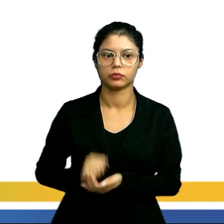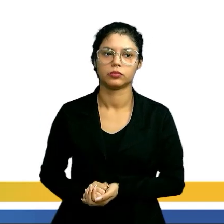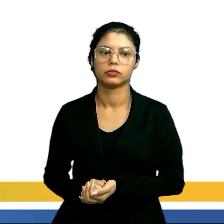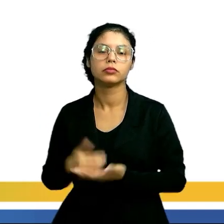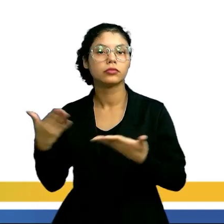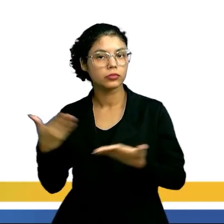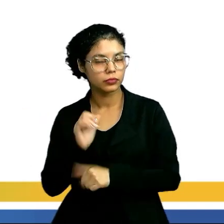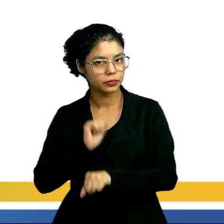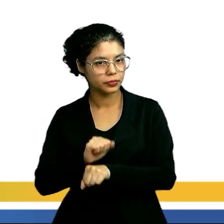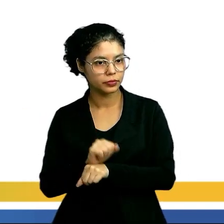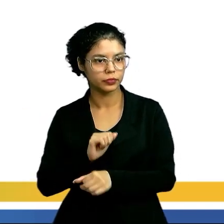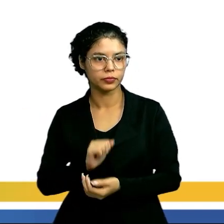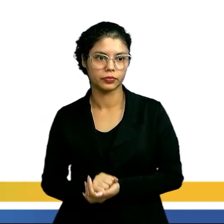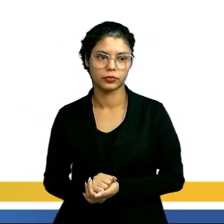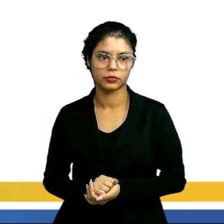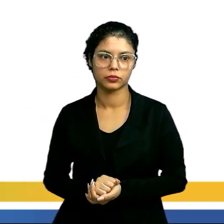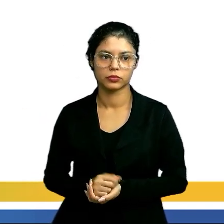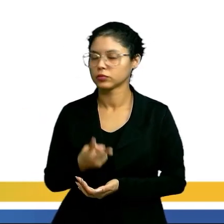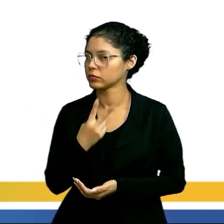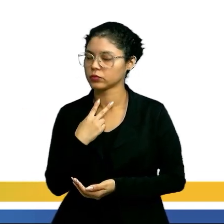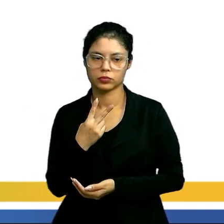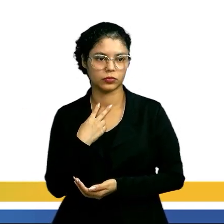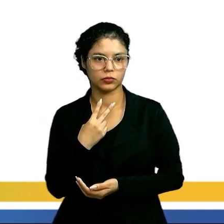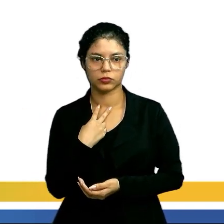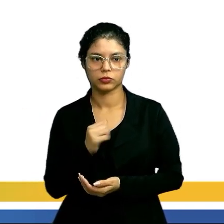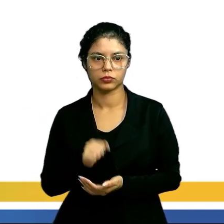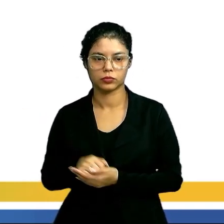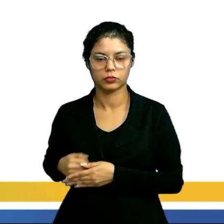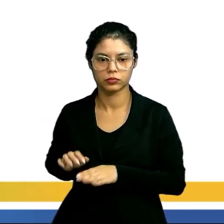seguida, retorne aqui para que possamos resolvê-las juntos.